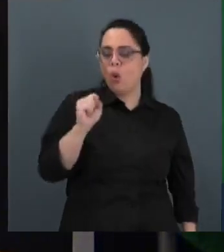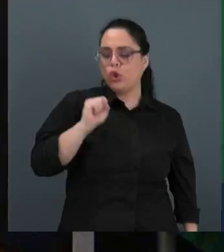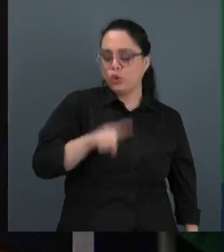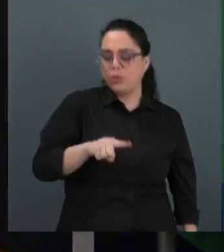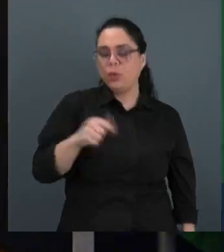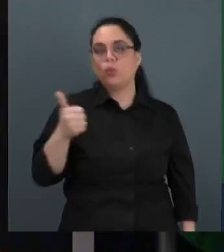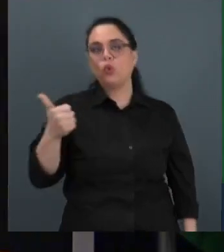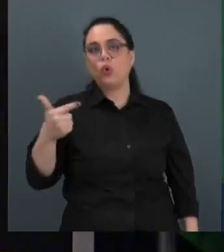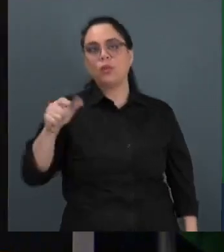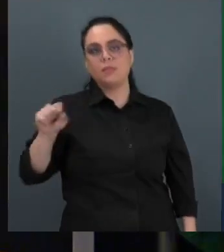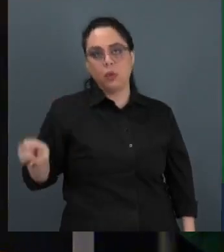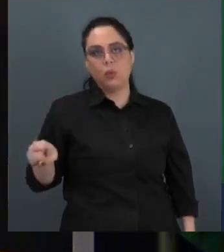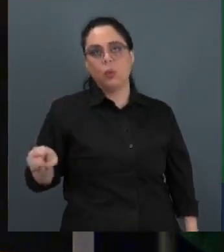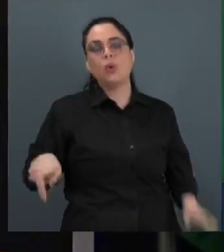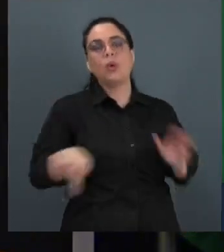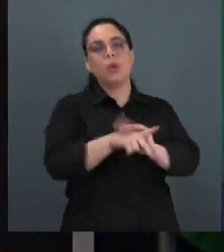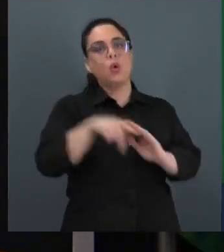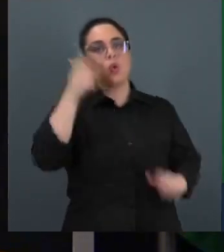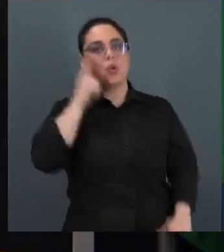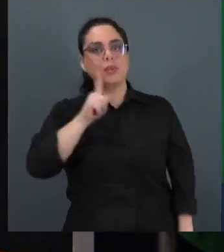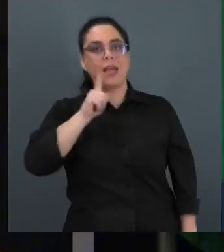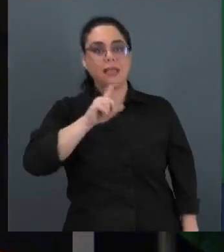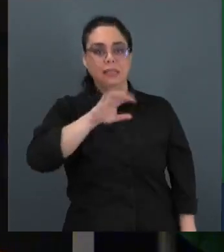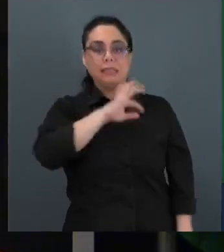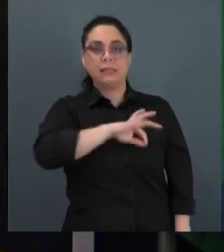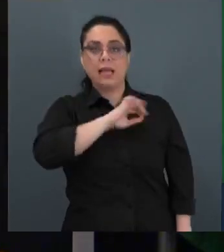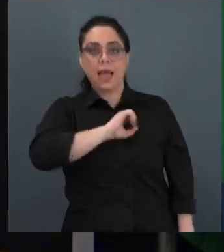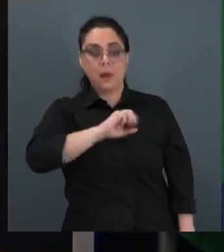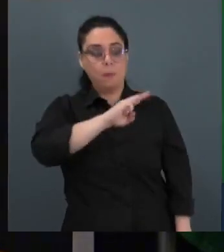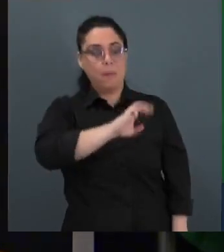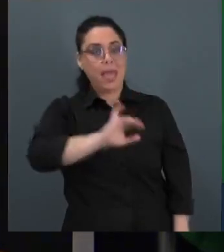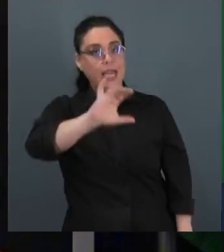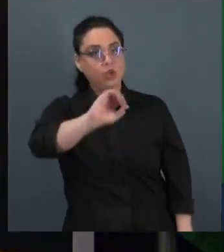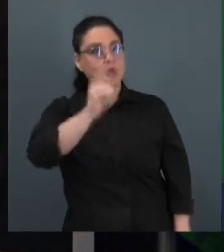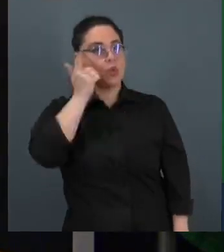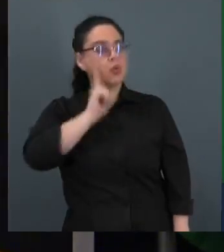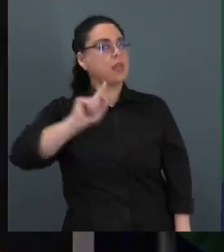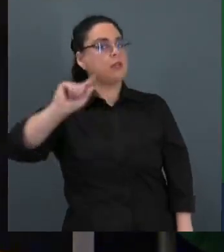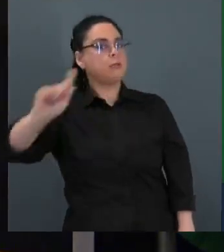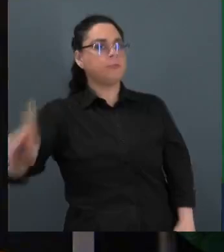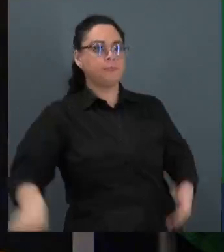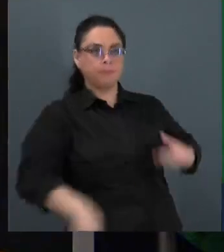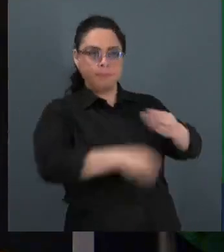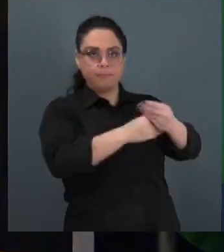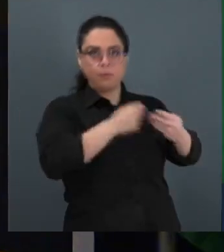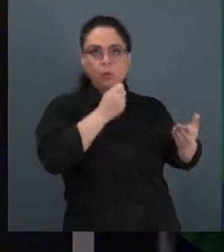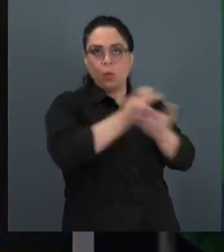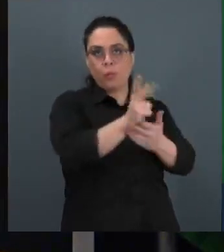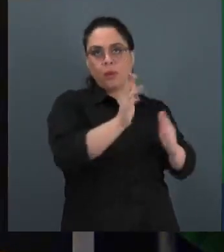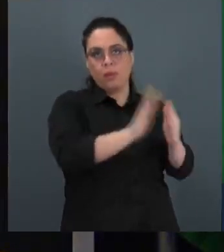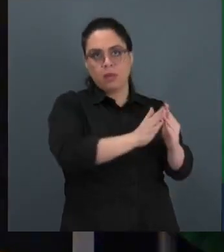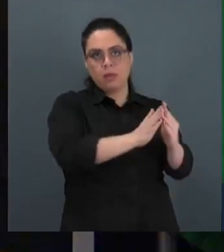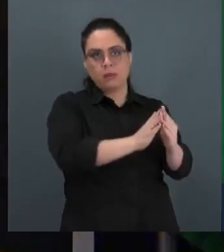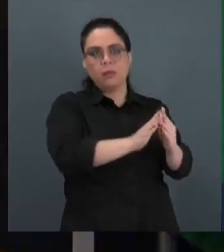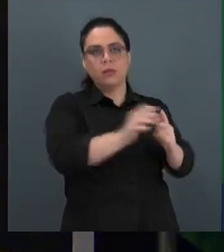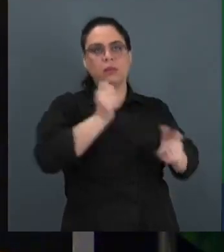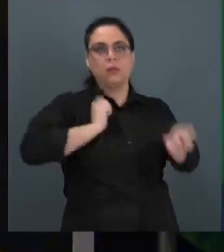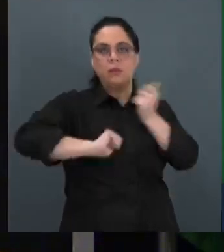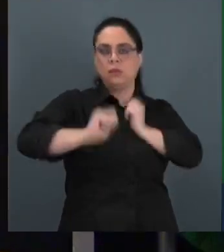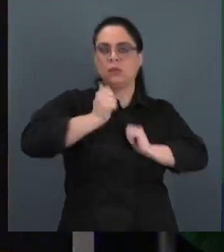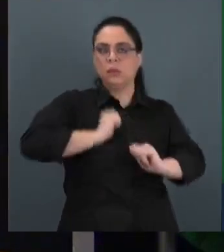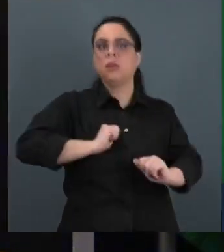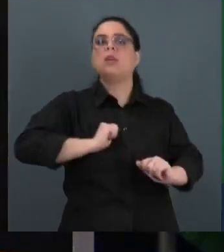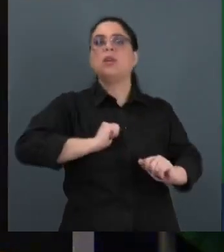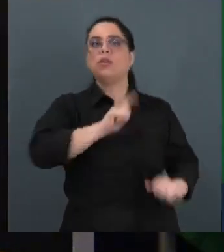reais, para fazer com que a classe média tenha recursos subsidiados para adquirir imóveis. O desespero deste governo